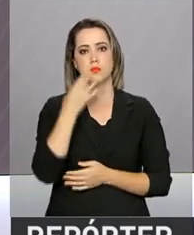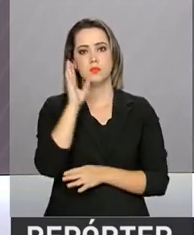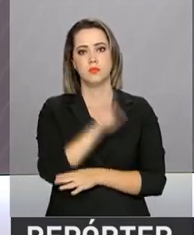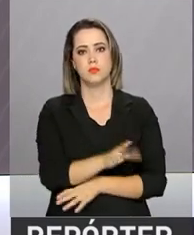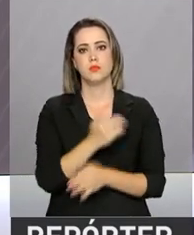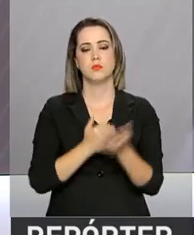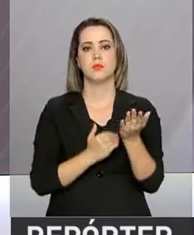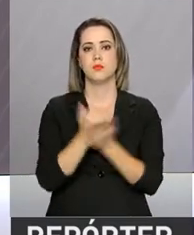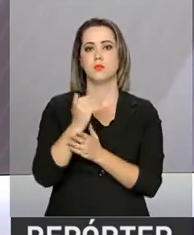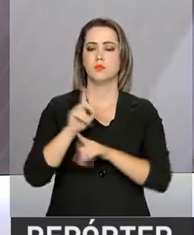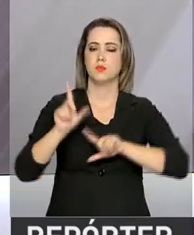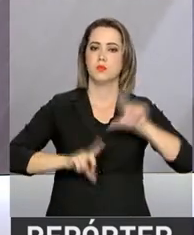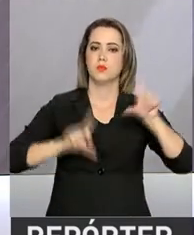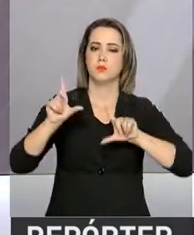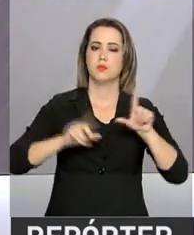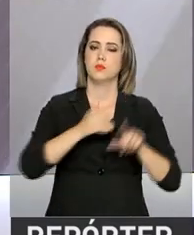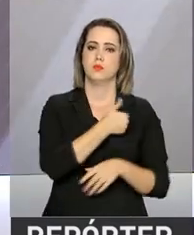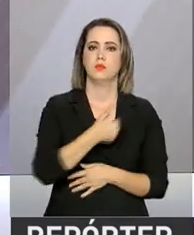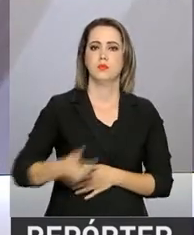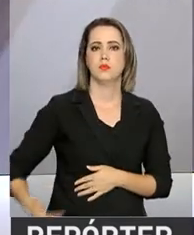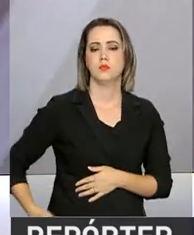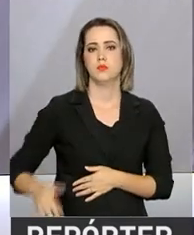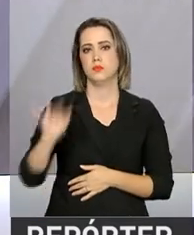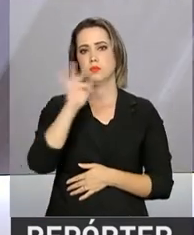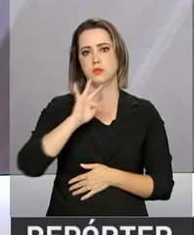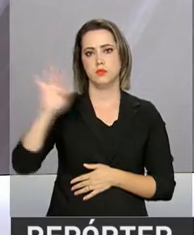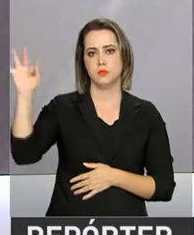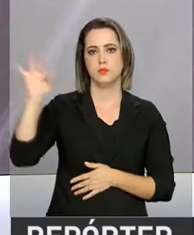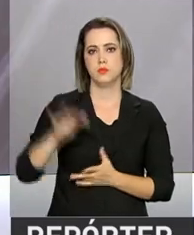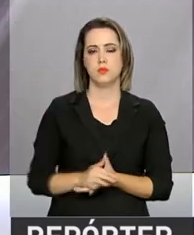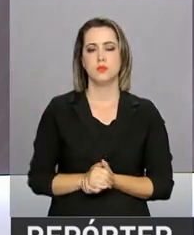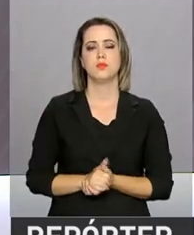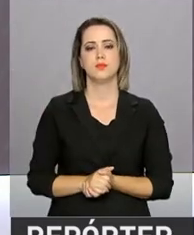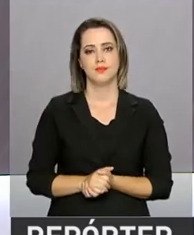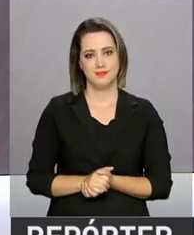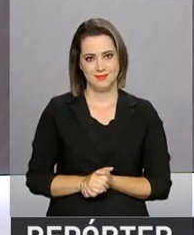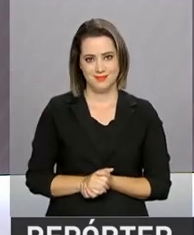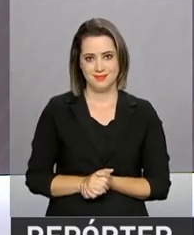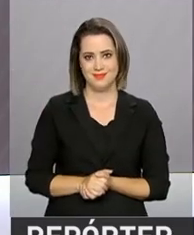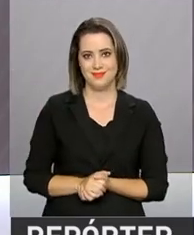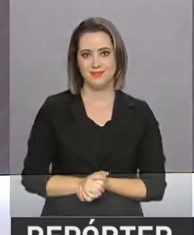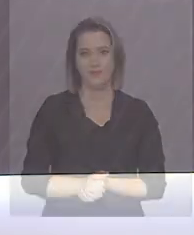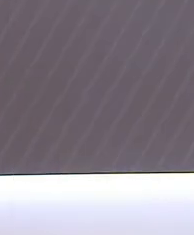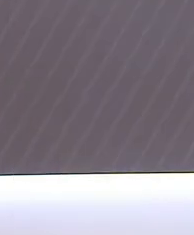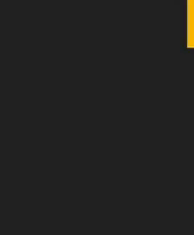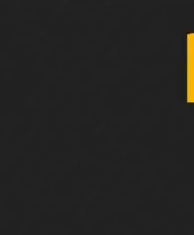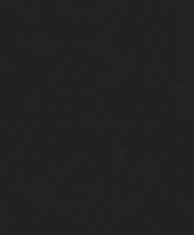boa tarde pra você continue com a gente aqui na nbr a tv do governo federal